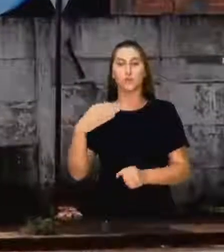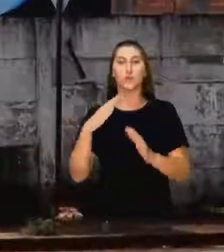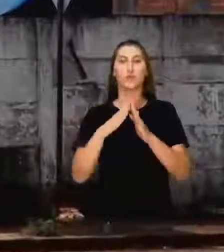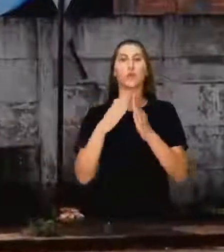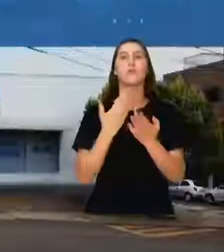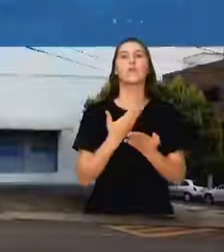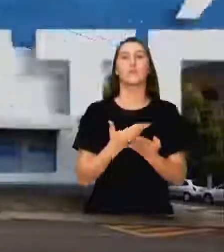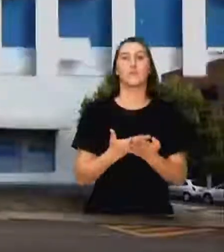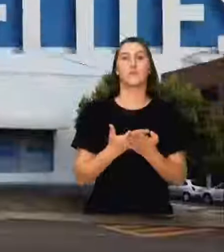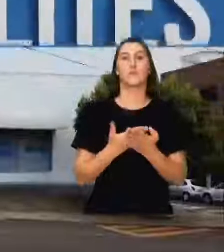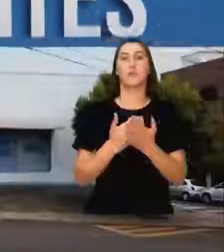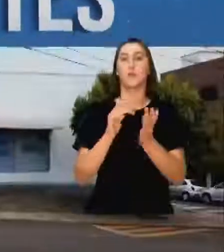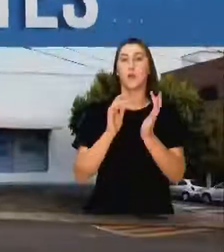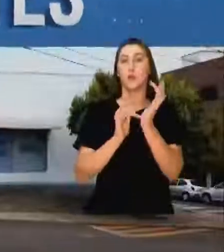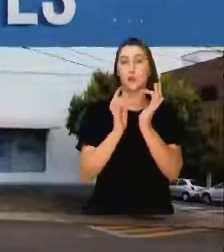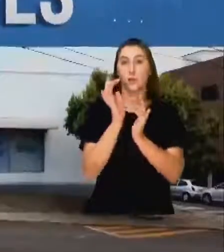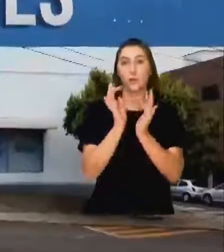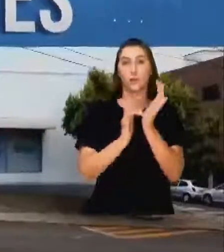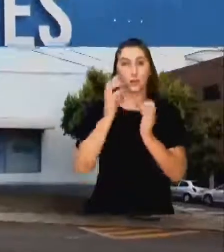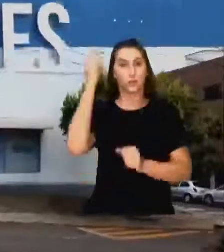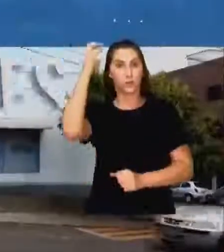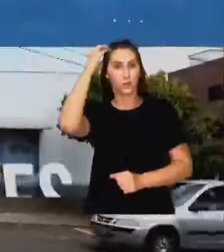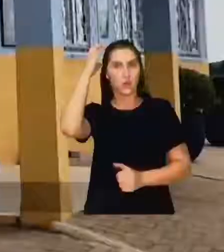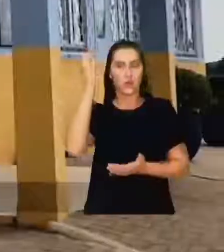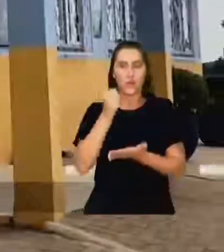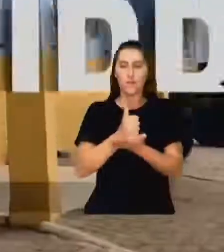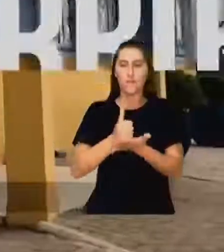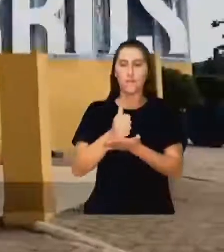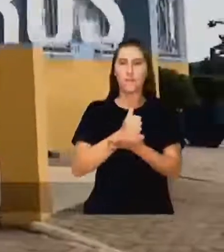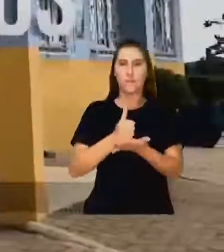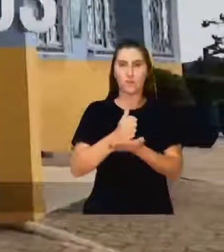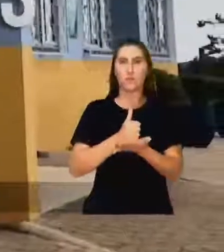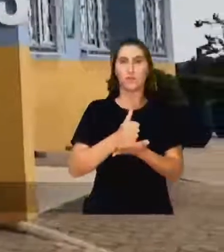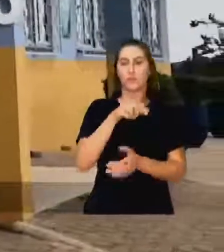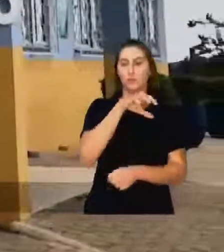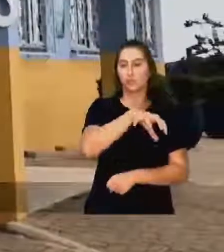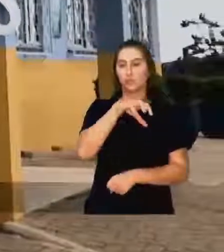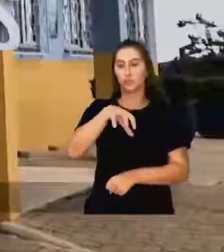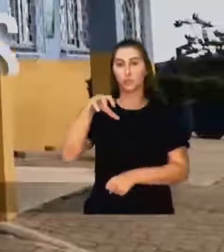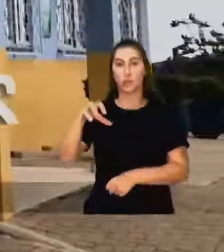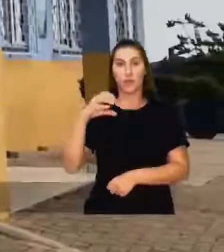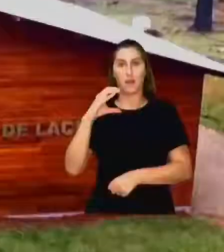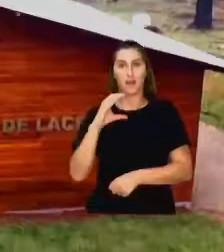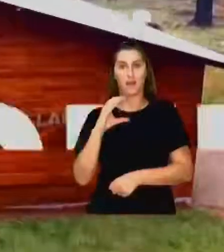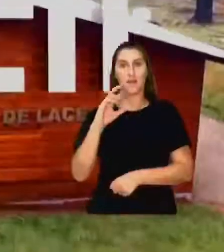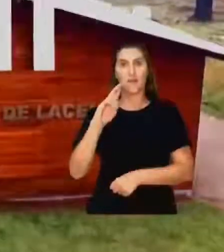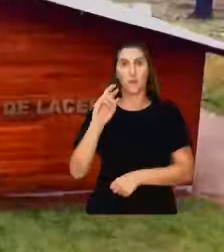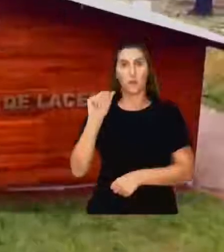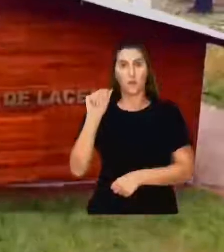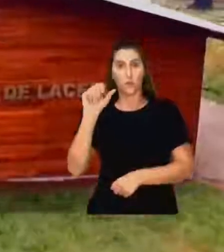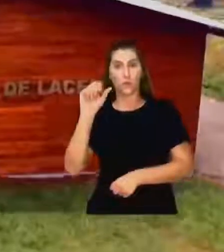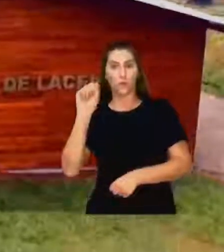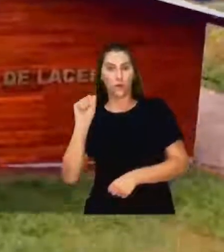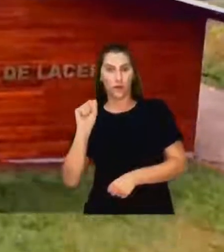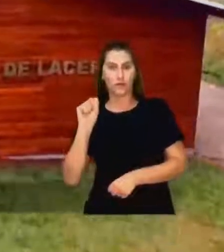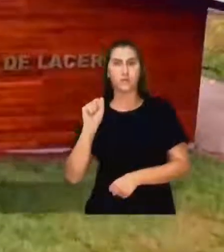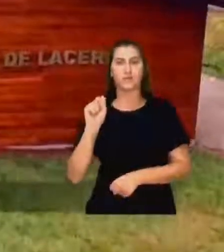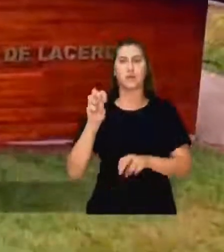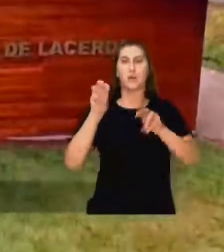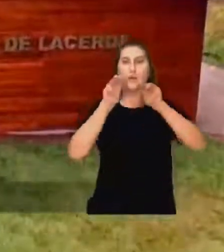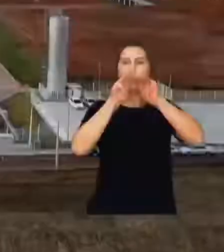no Cristo Rei. Farmácias satélites. CRAS nos bairros.